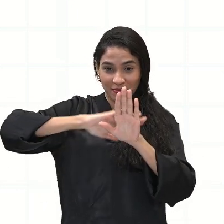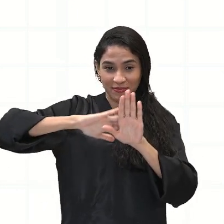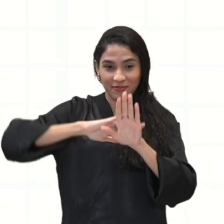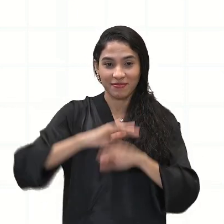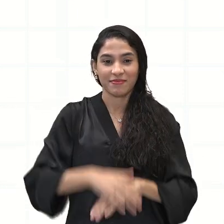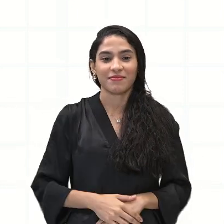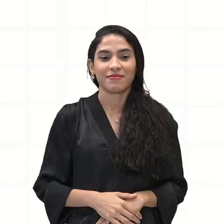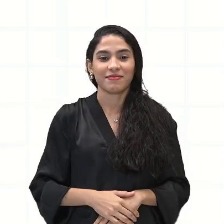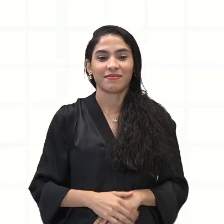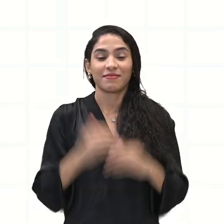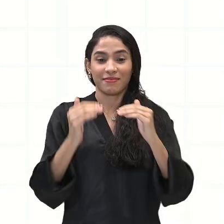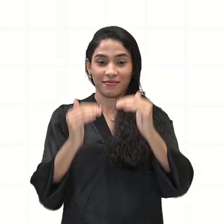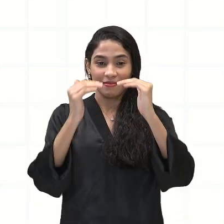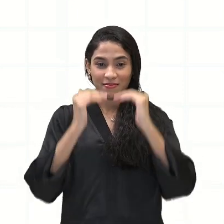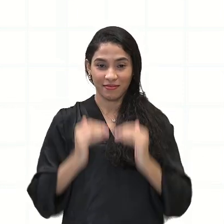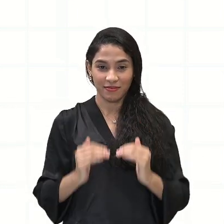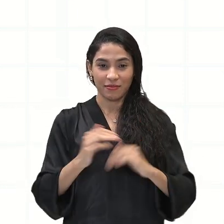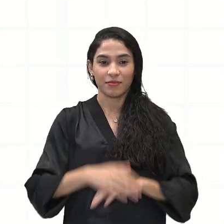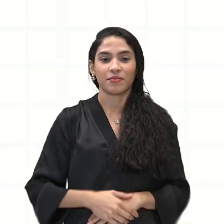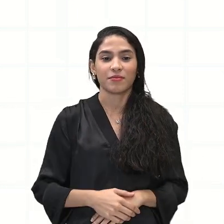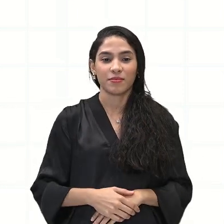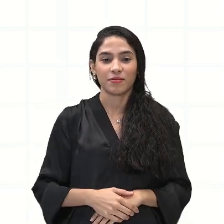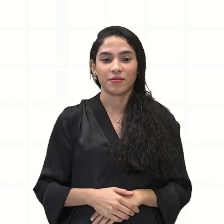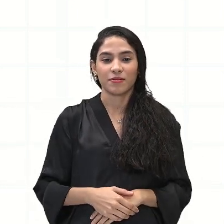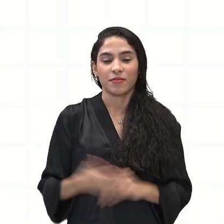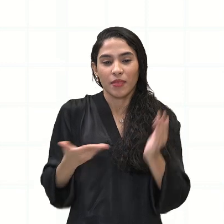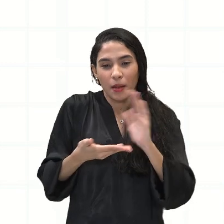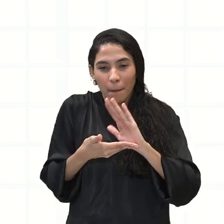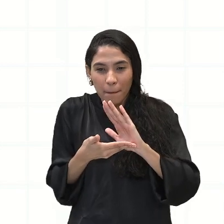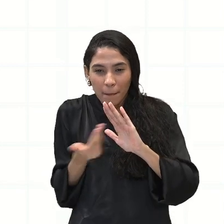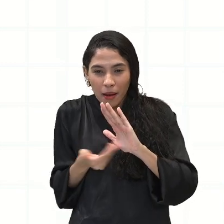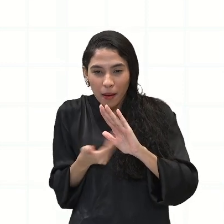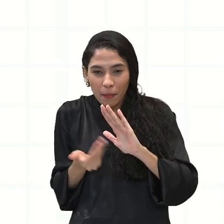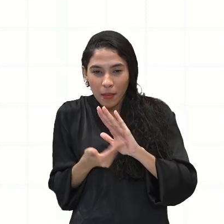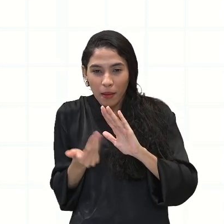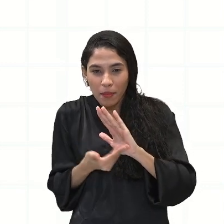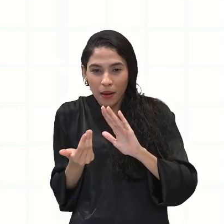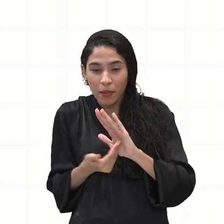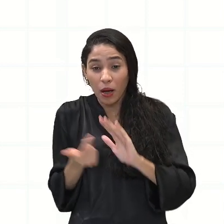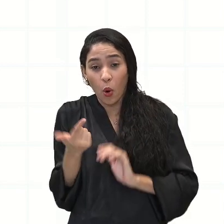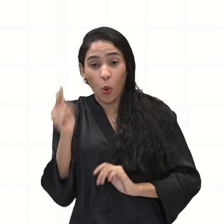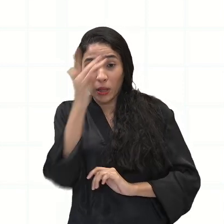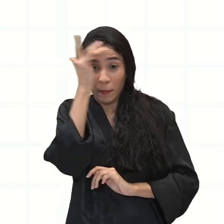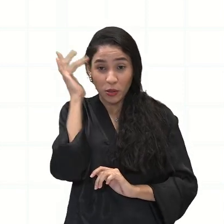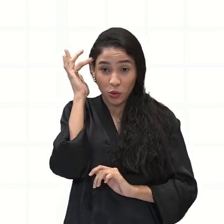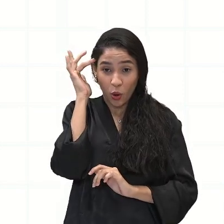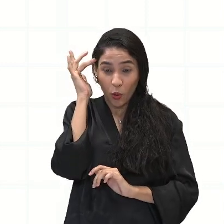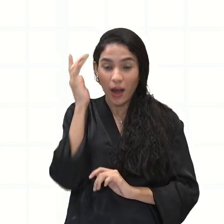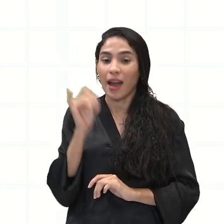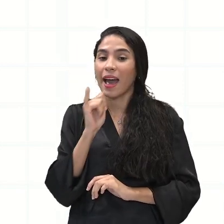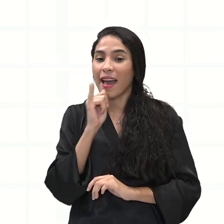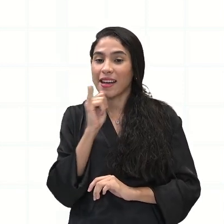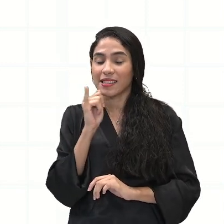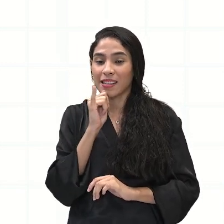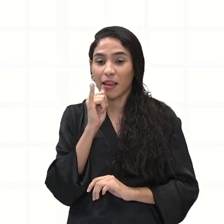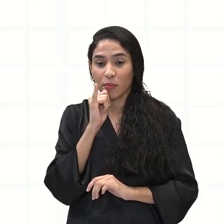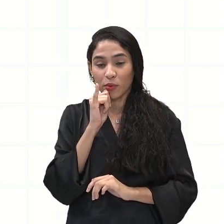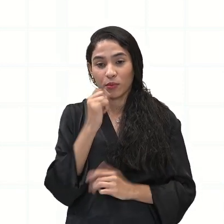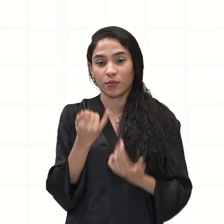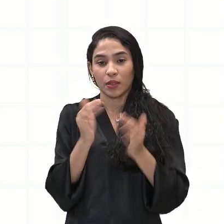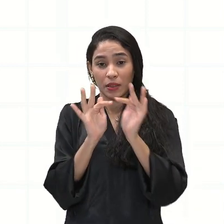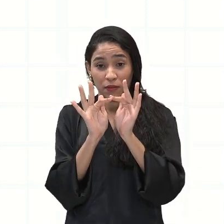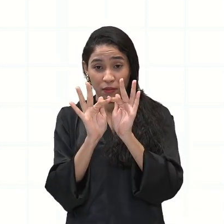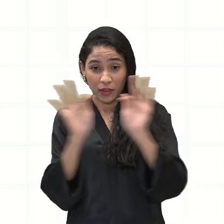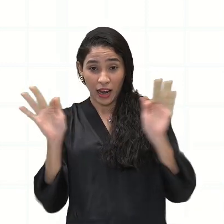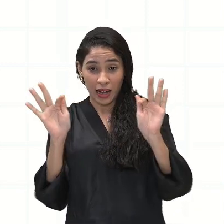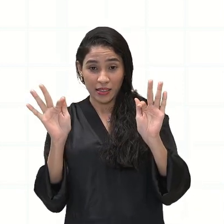Próxima. Subtrair os pertences dos outros, ou seja, no sentido literal, todo